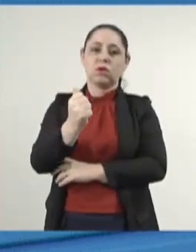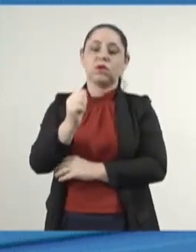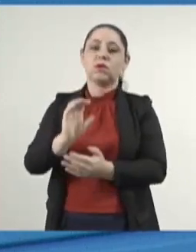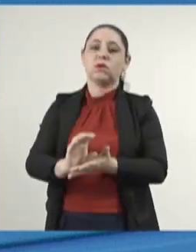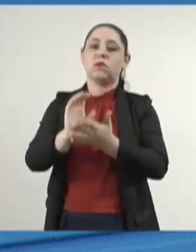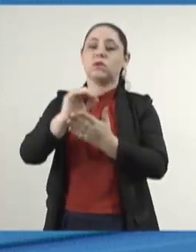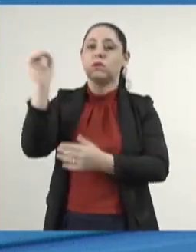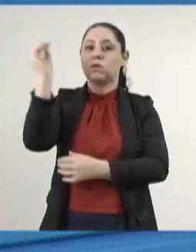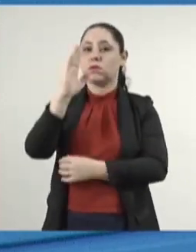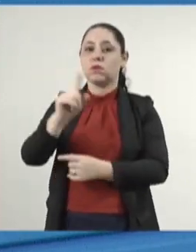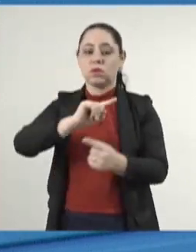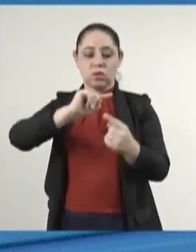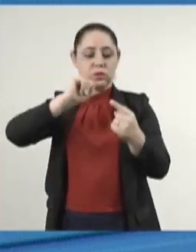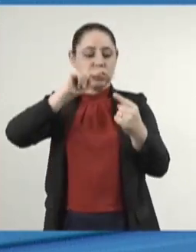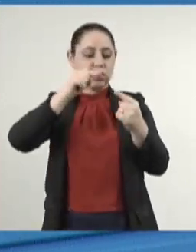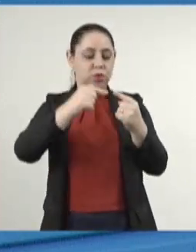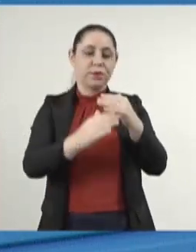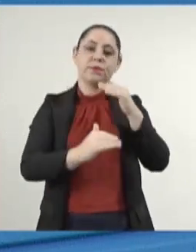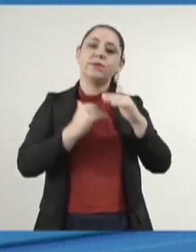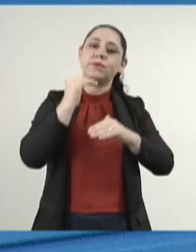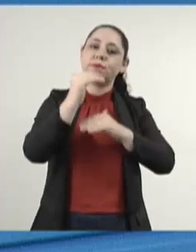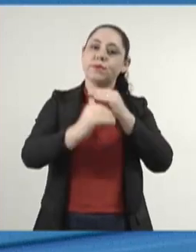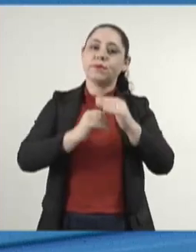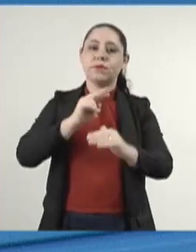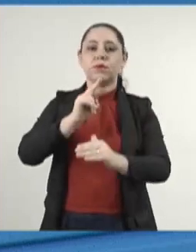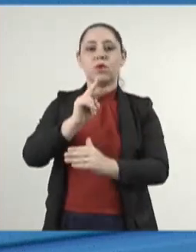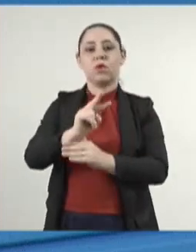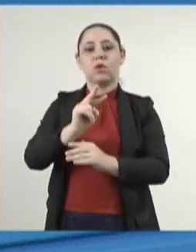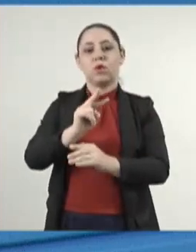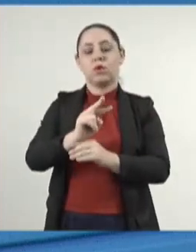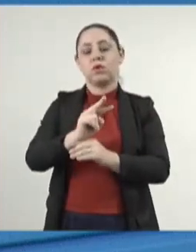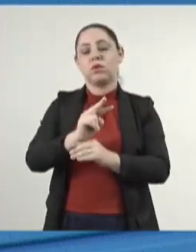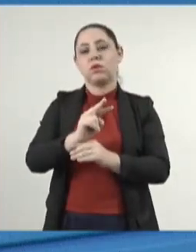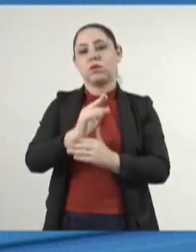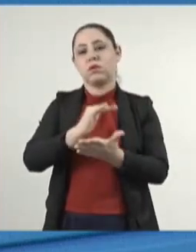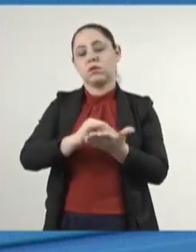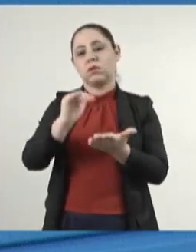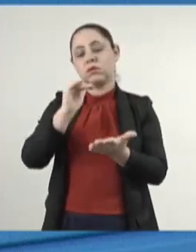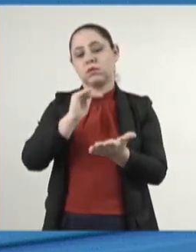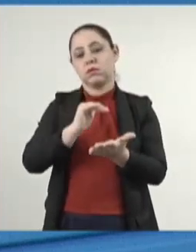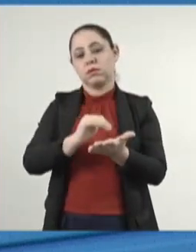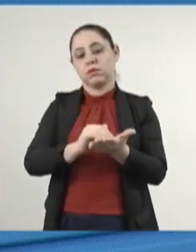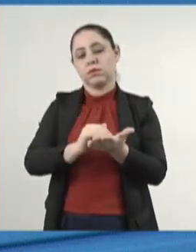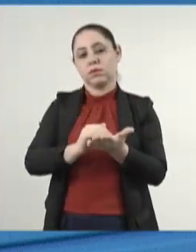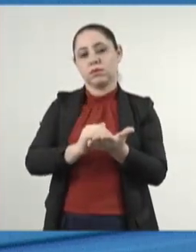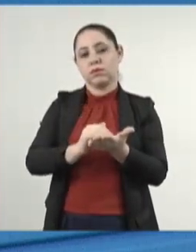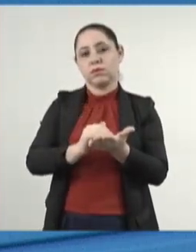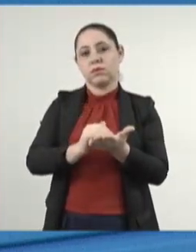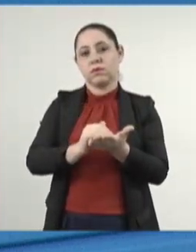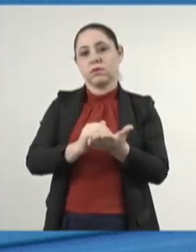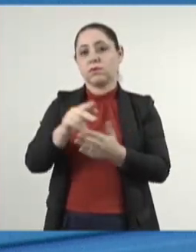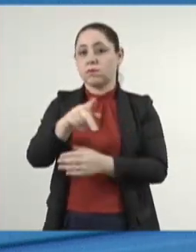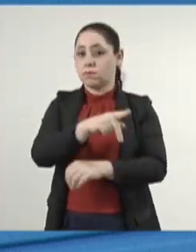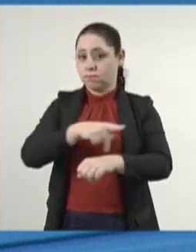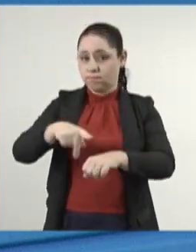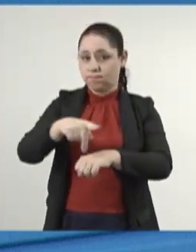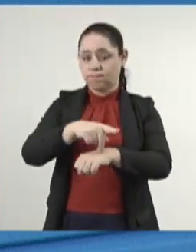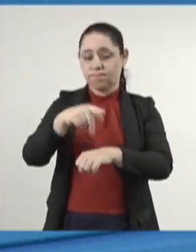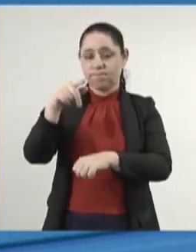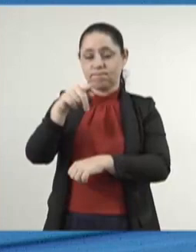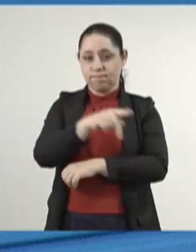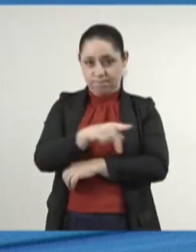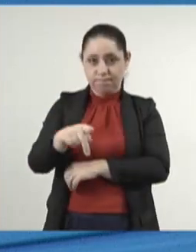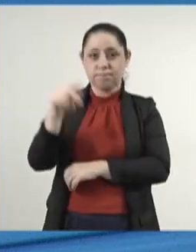Comissão Nacional dos Objetivos de Desenvolvimento Sustentável da Secretaria, da Subsecretaria-Geral da Presidência da República, por